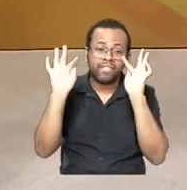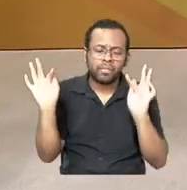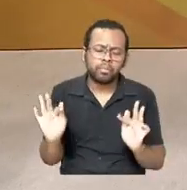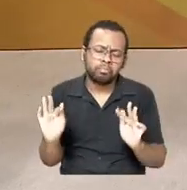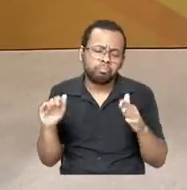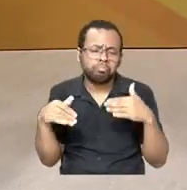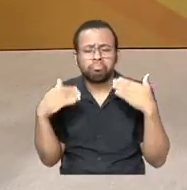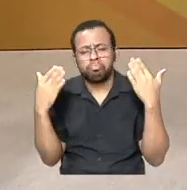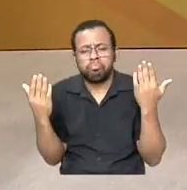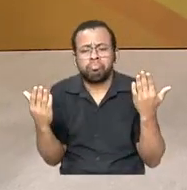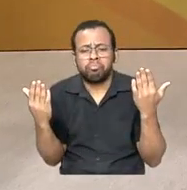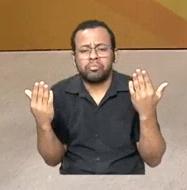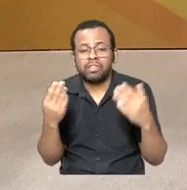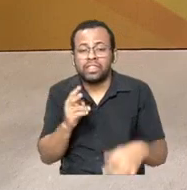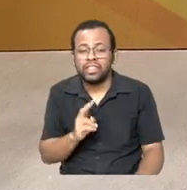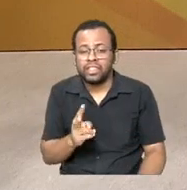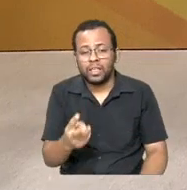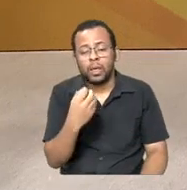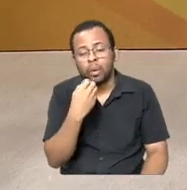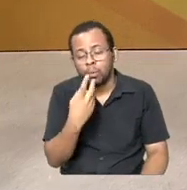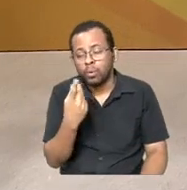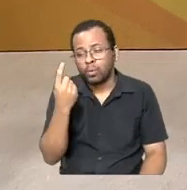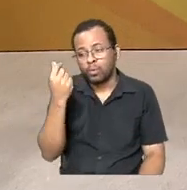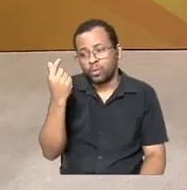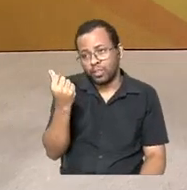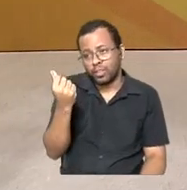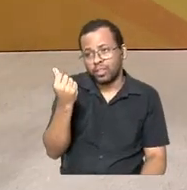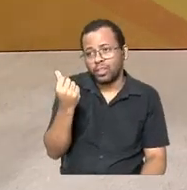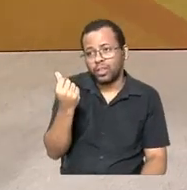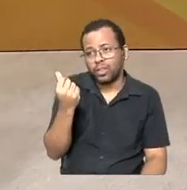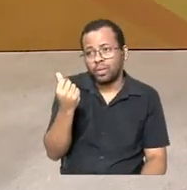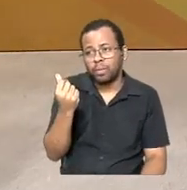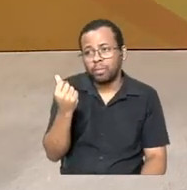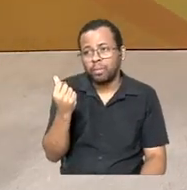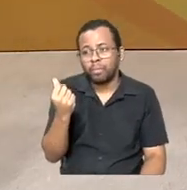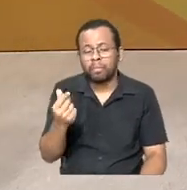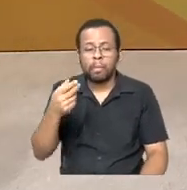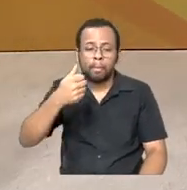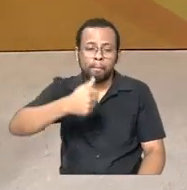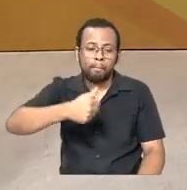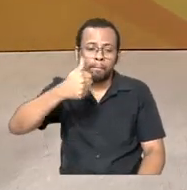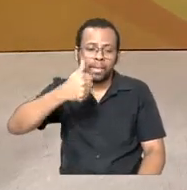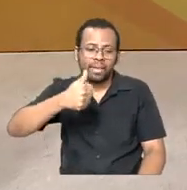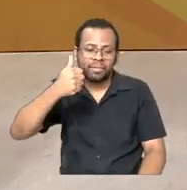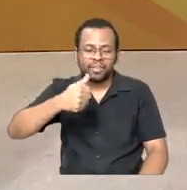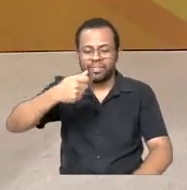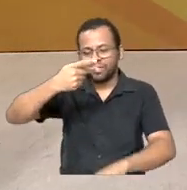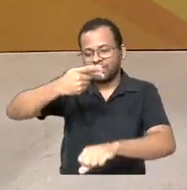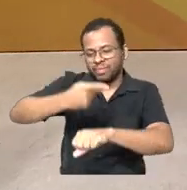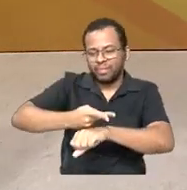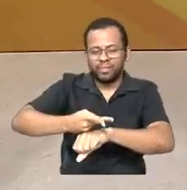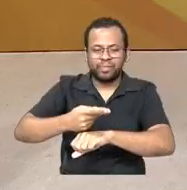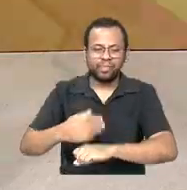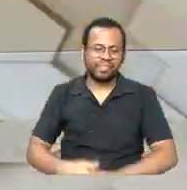Afinal de contas É sempre bom dindir na conta é ele o nosso primeiro prêmio